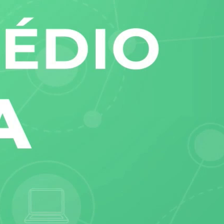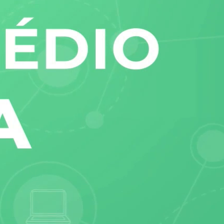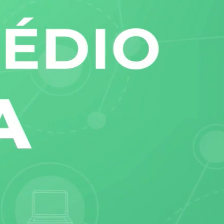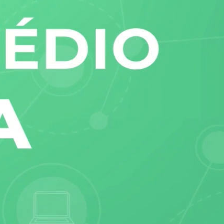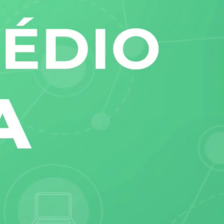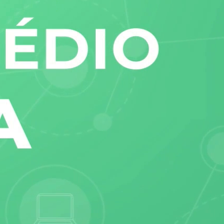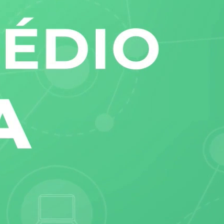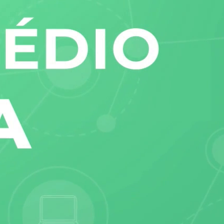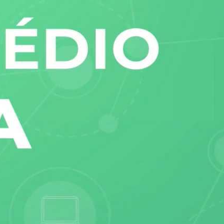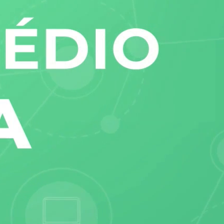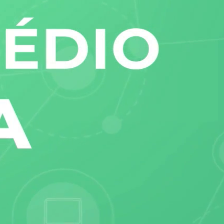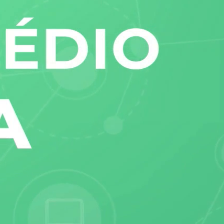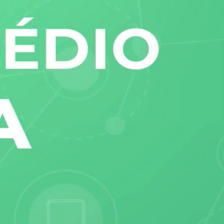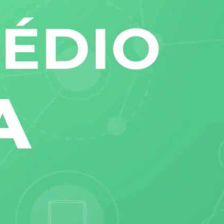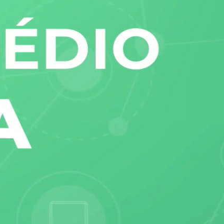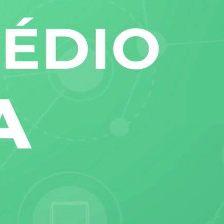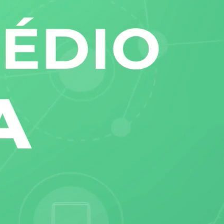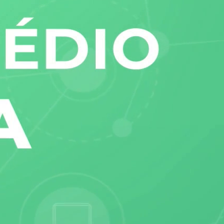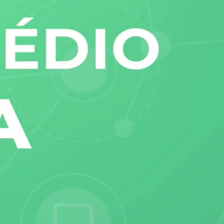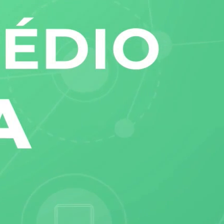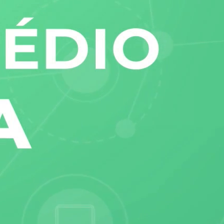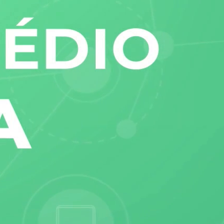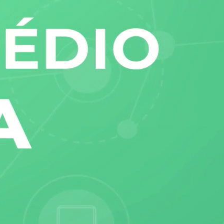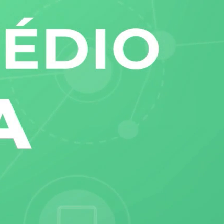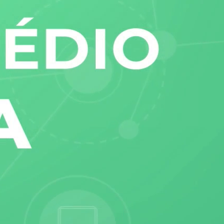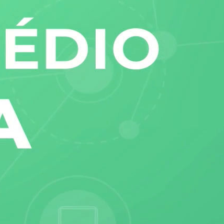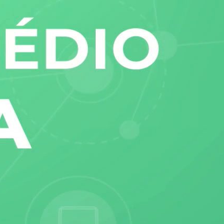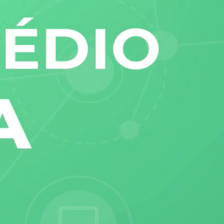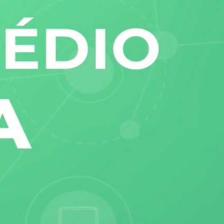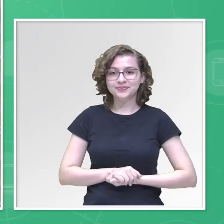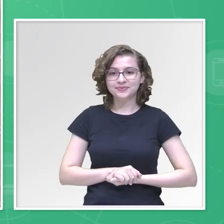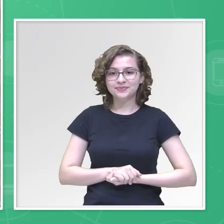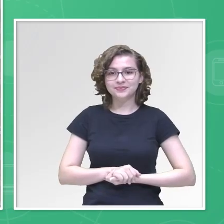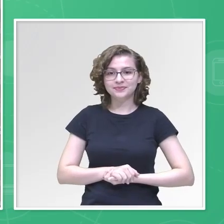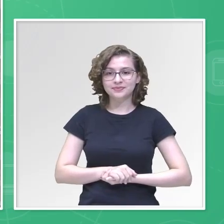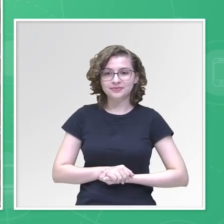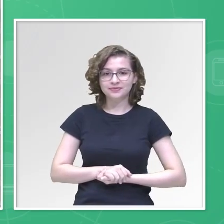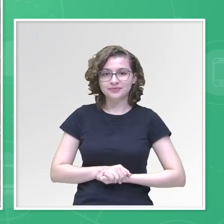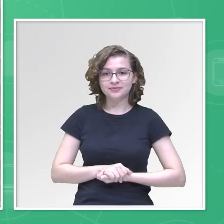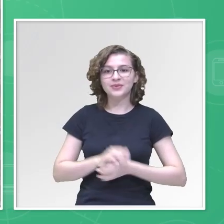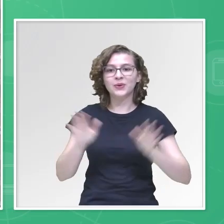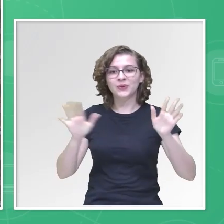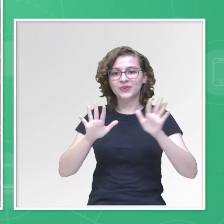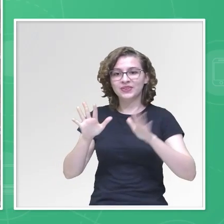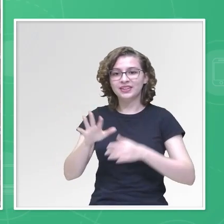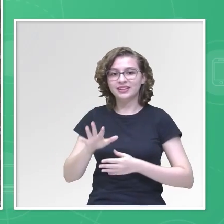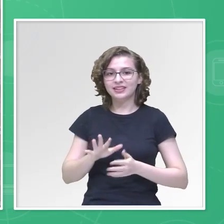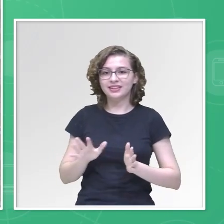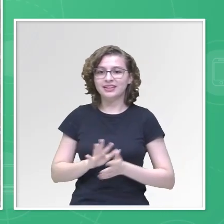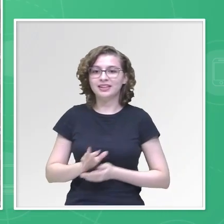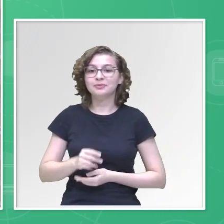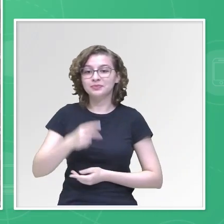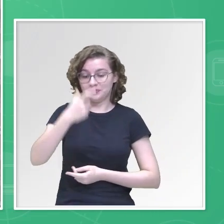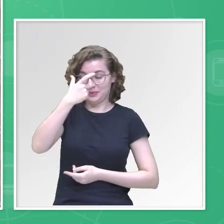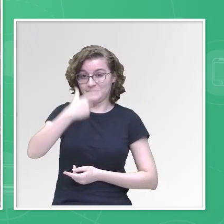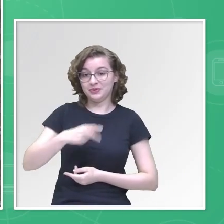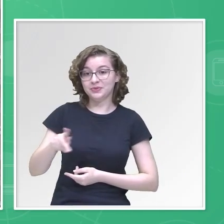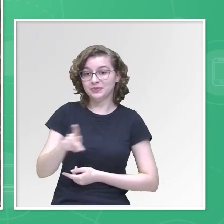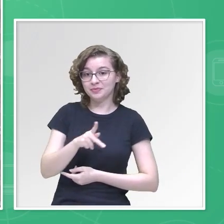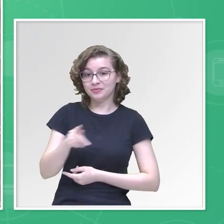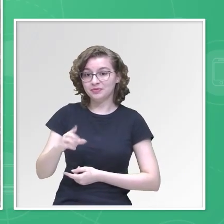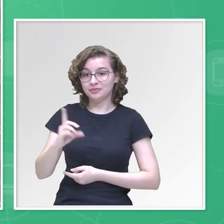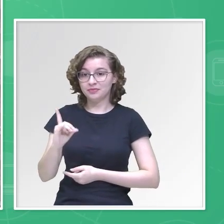aí o Olá sou a professora de Nanci Silva